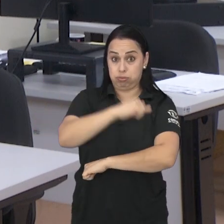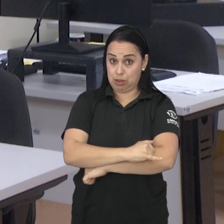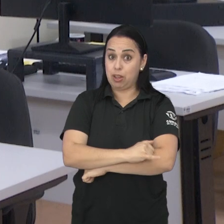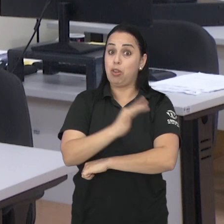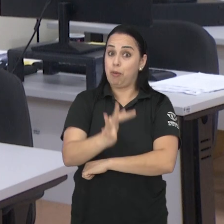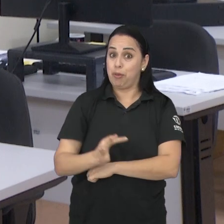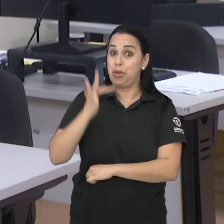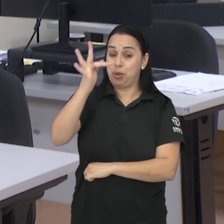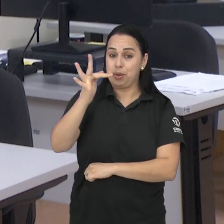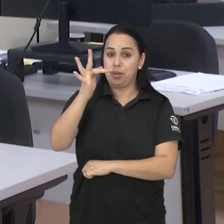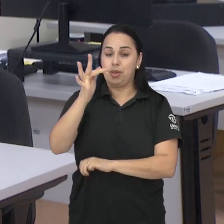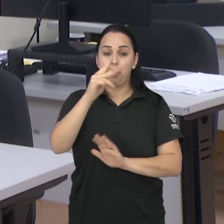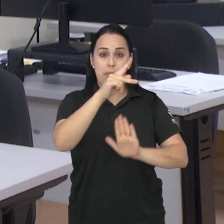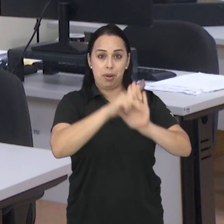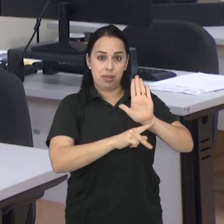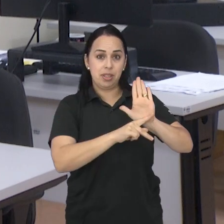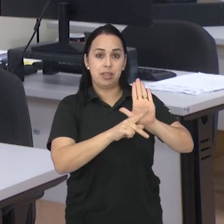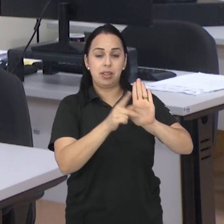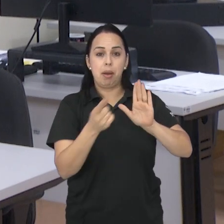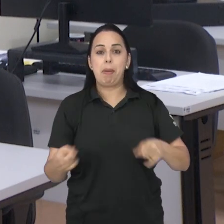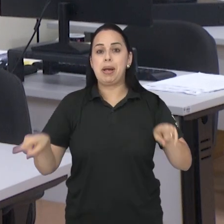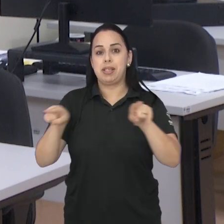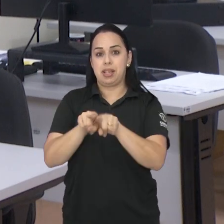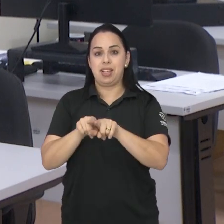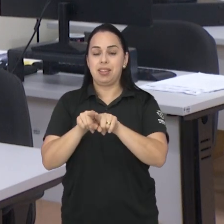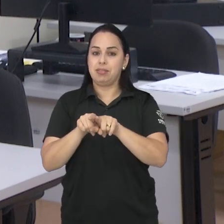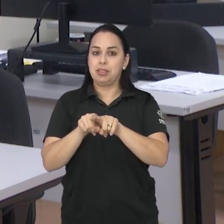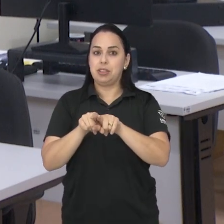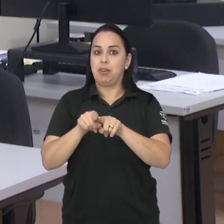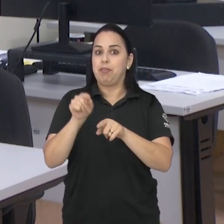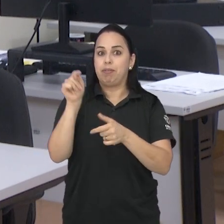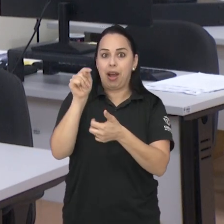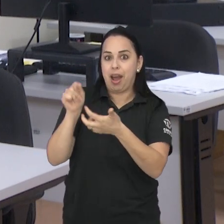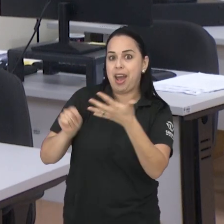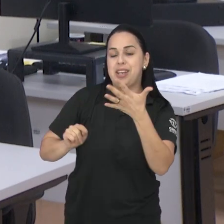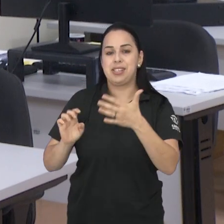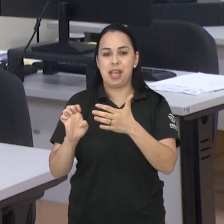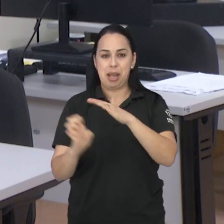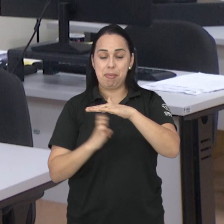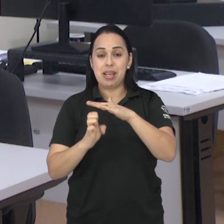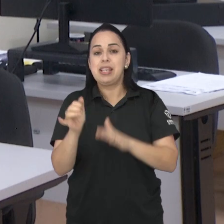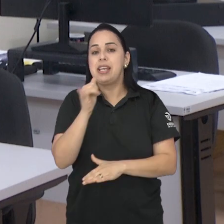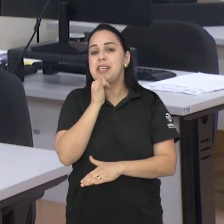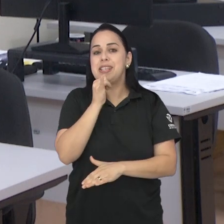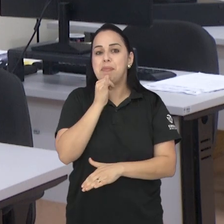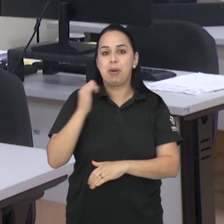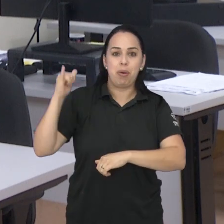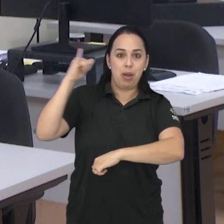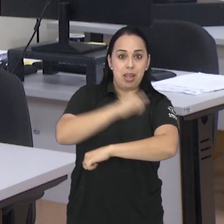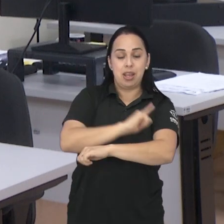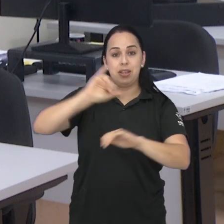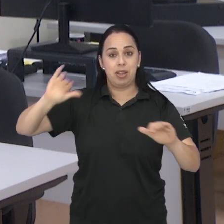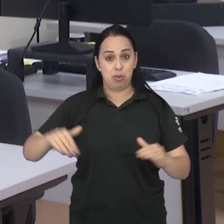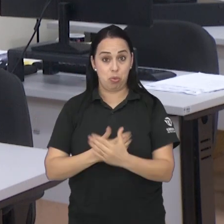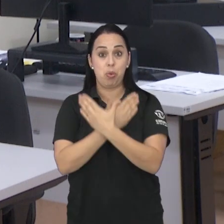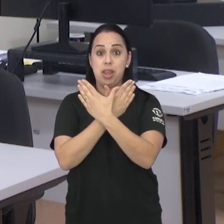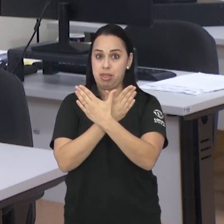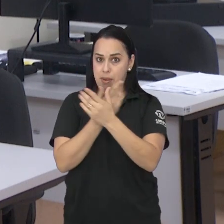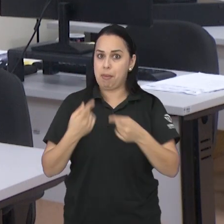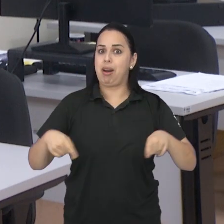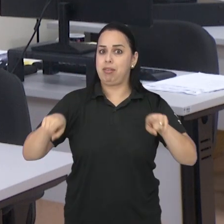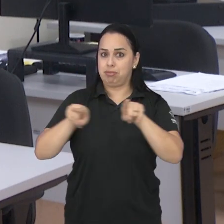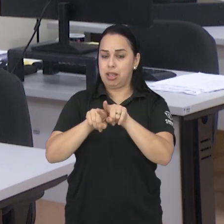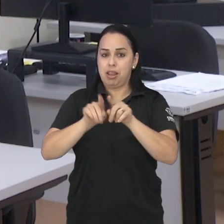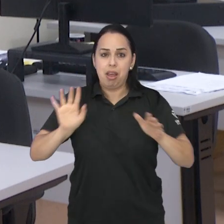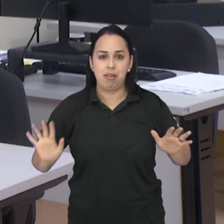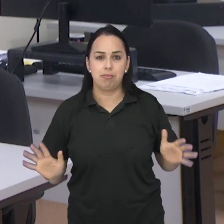Aérea do Futuro. O projeto é fruto de uma parceria entre diversas entidades, incluindo a Embraer e o ITA.